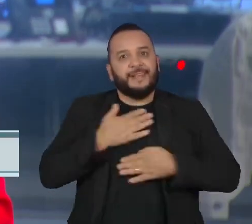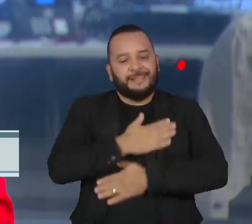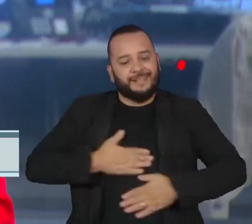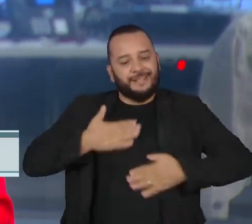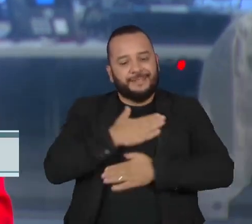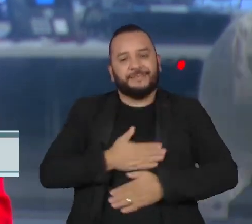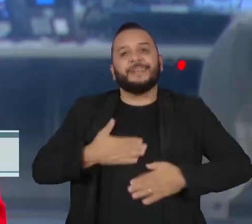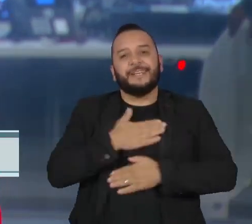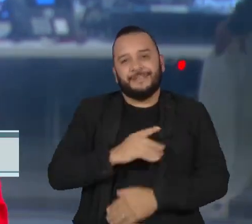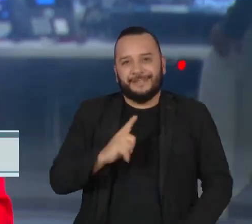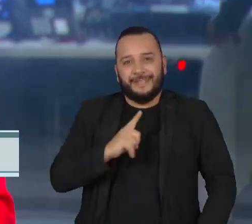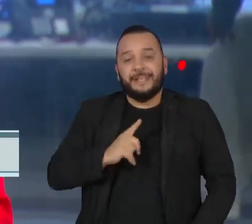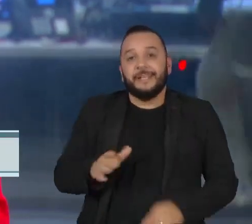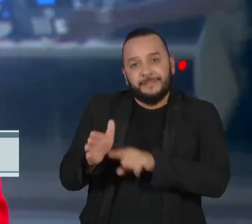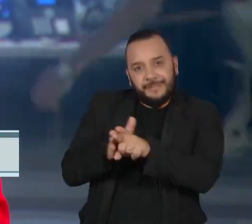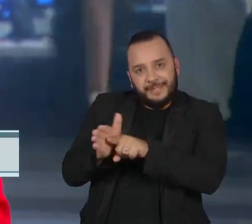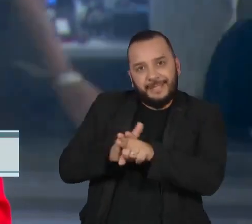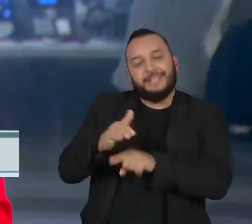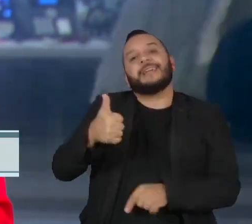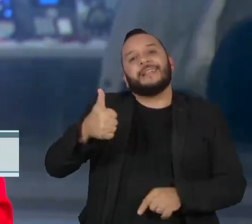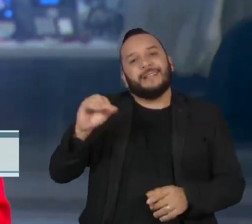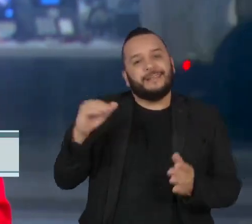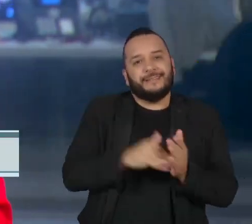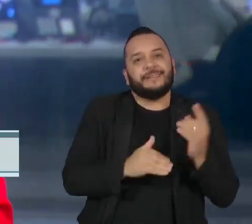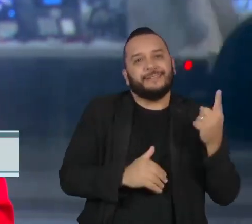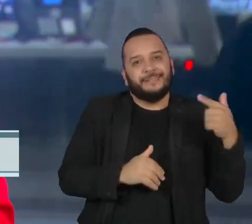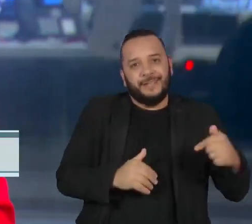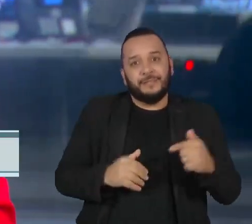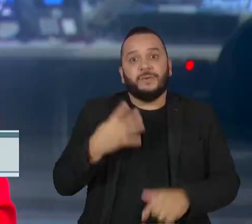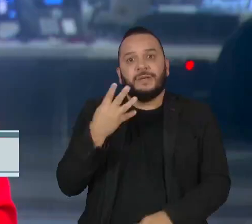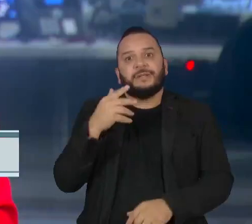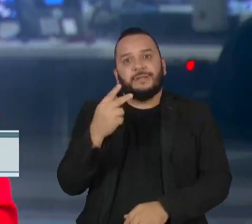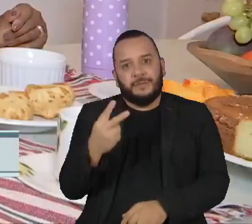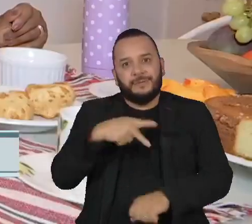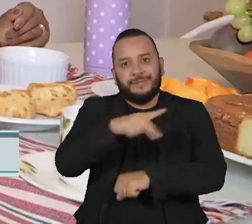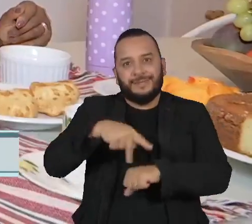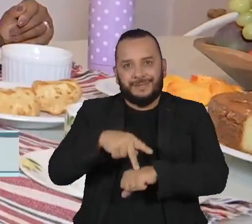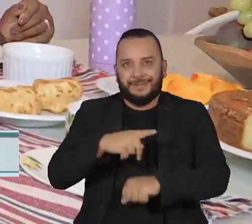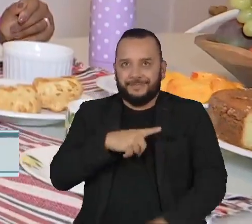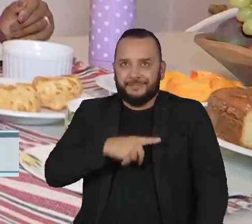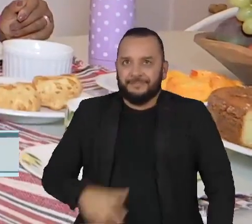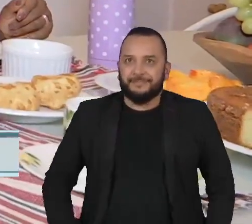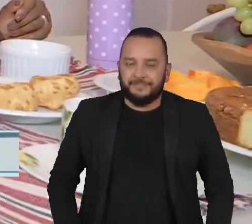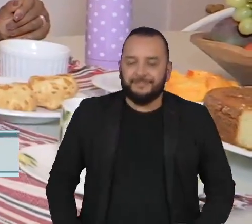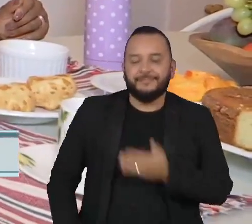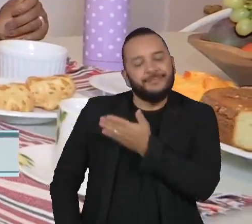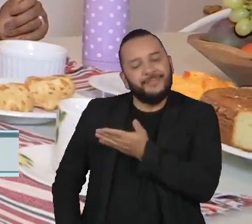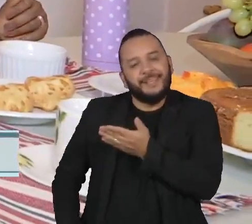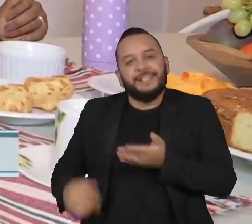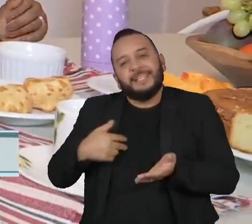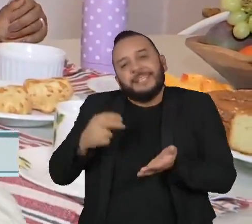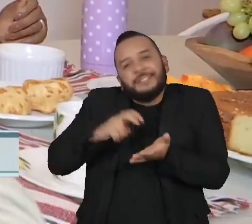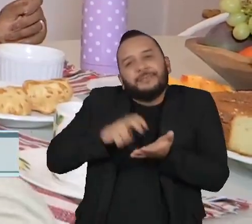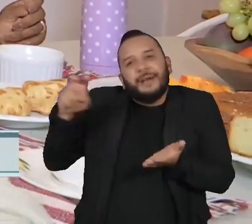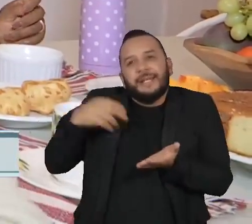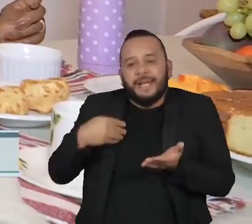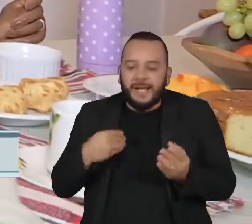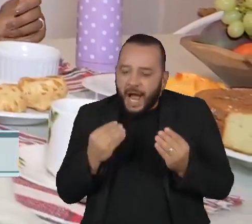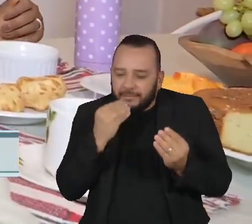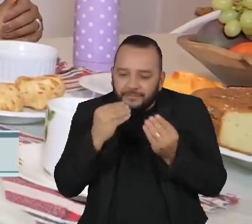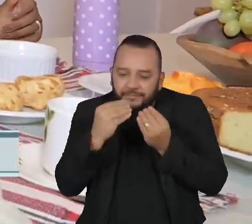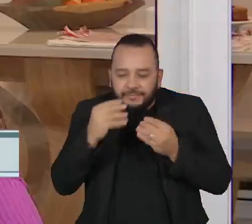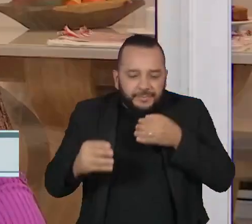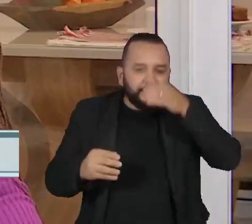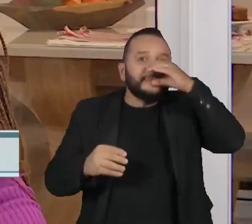com jovens de 10 a 17 anos de 42 países café da manhã é uma refeição que Simone se